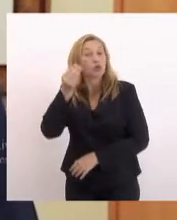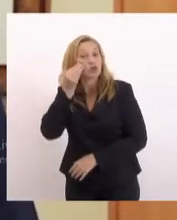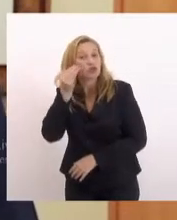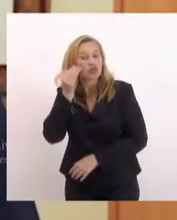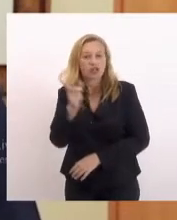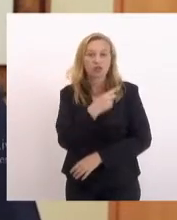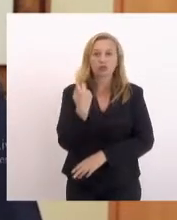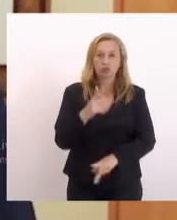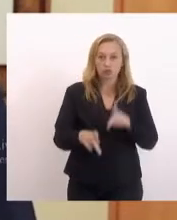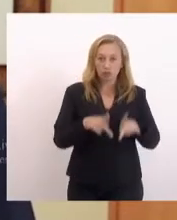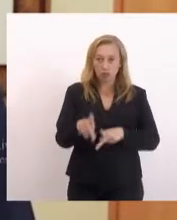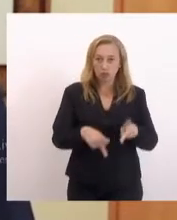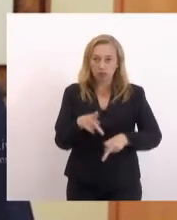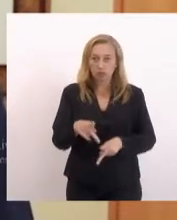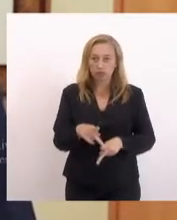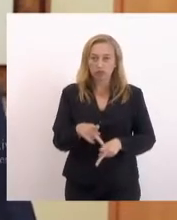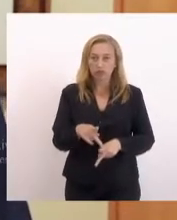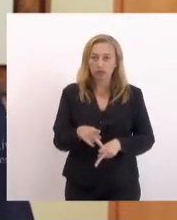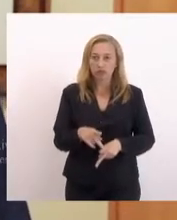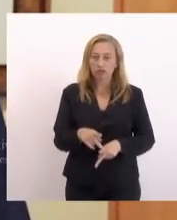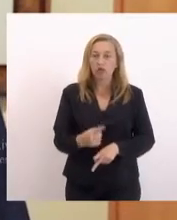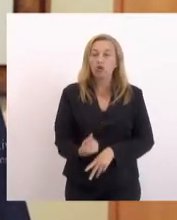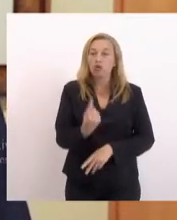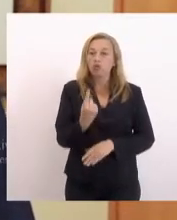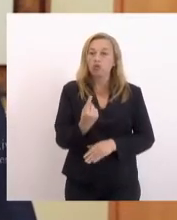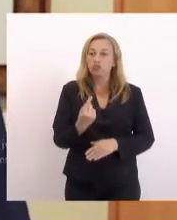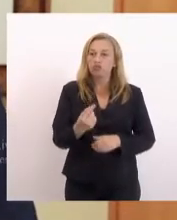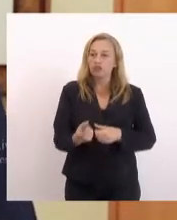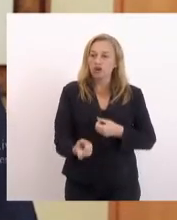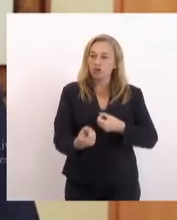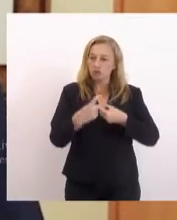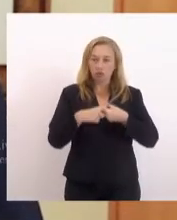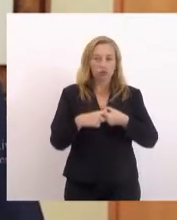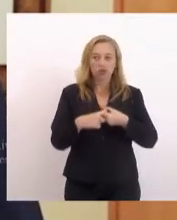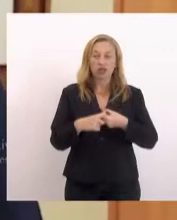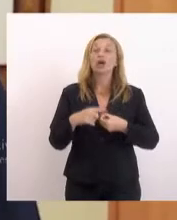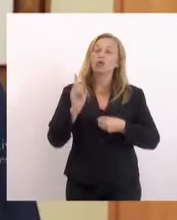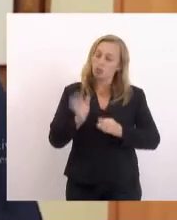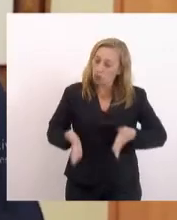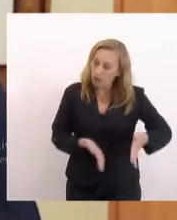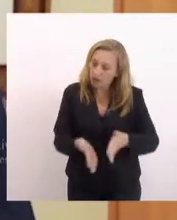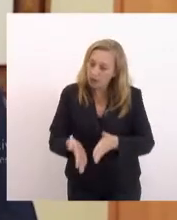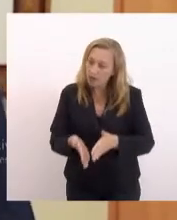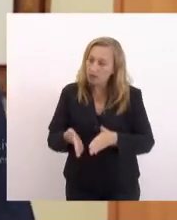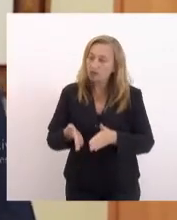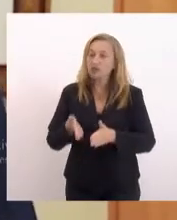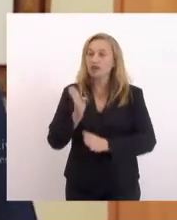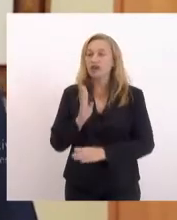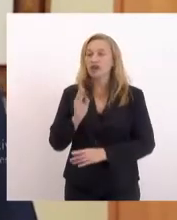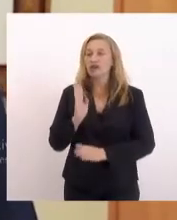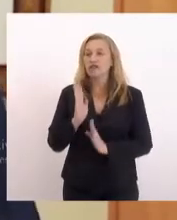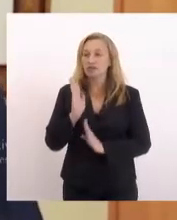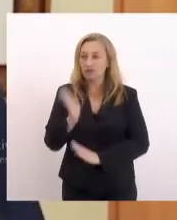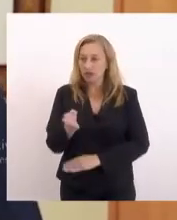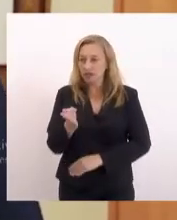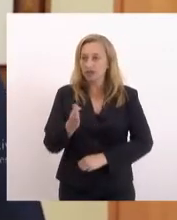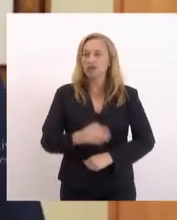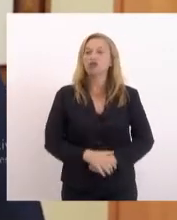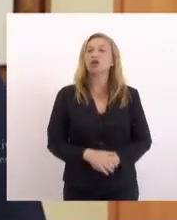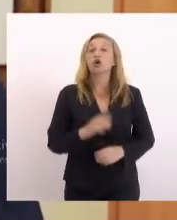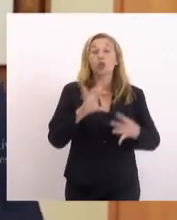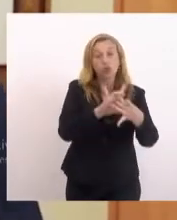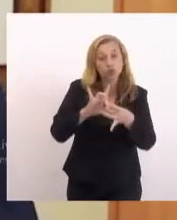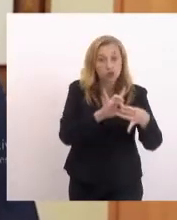nossa população. Não daremos sequer um passo atrás. Esse é o caminho. E tenho certeza, com